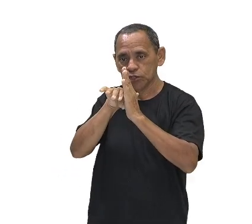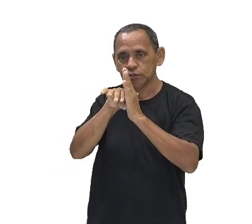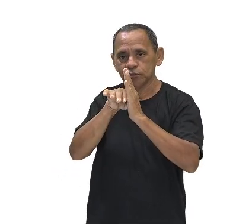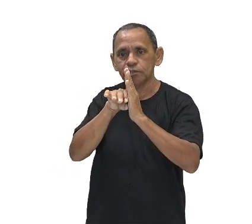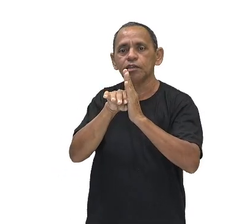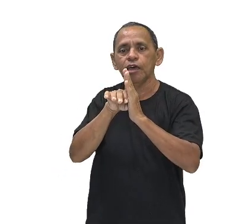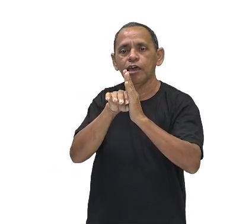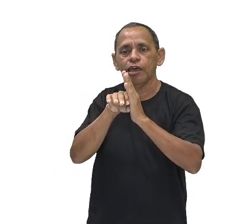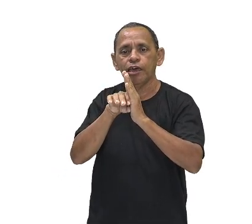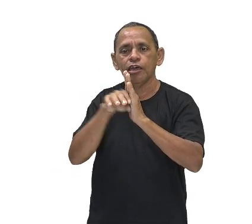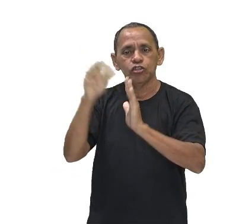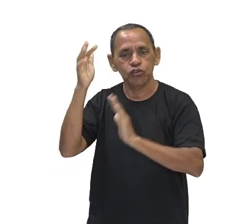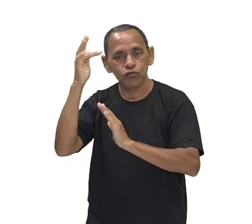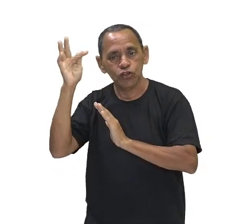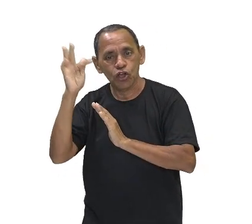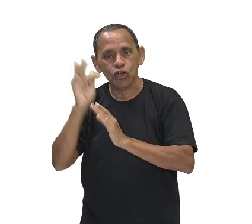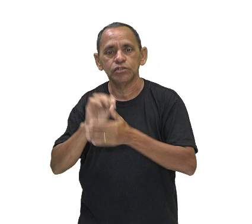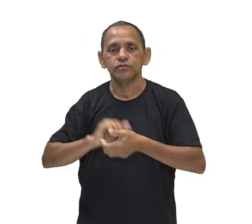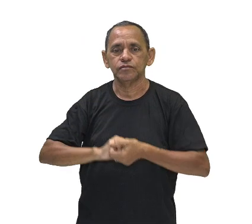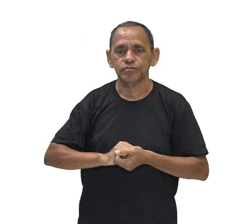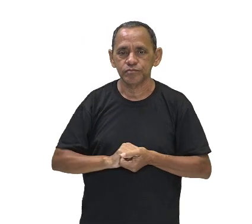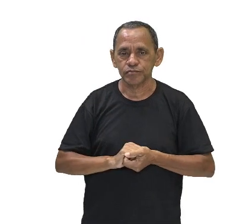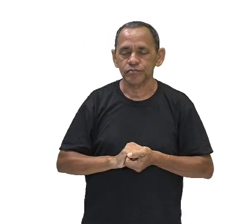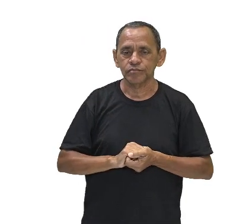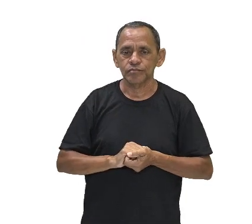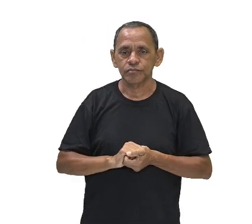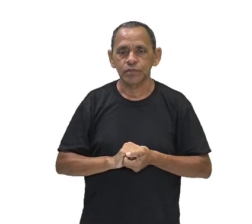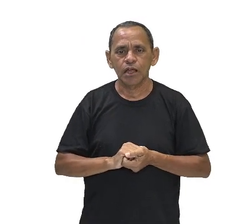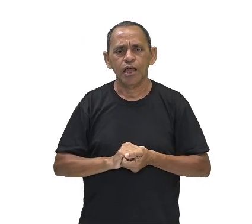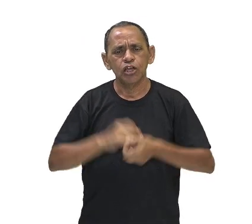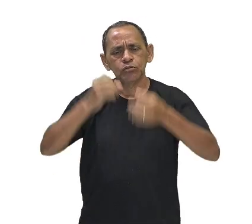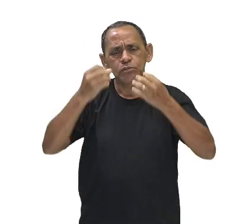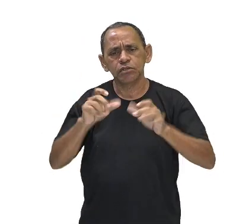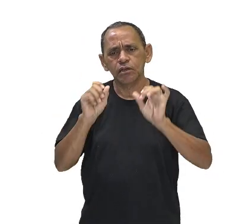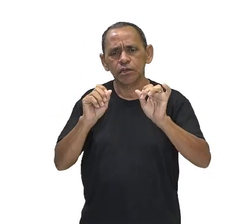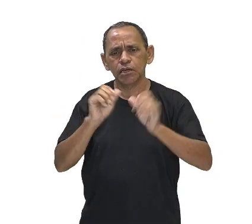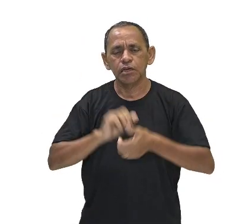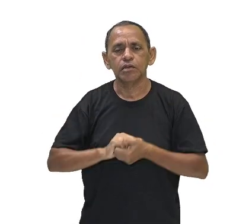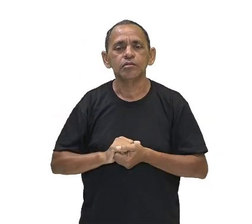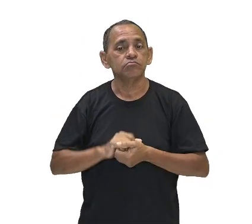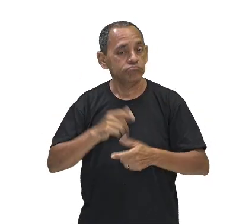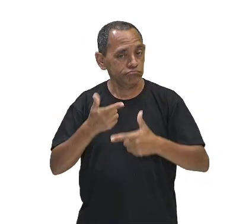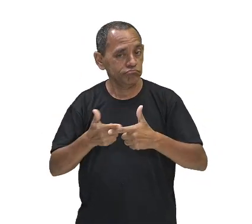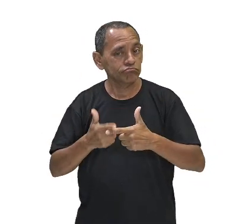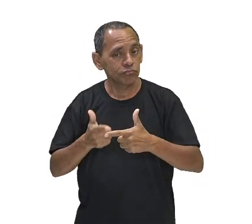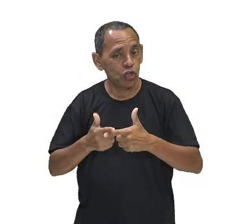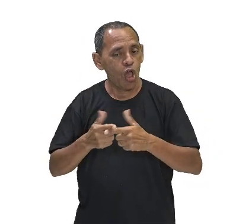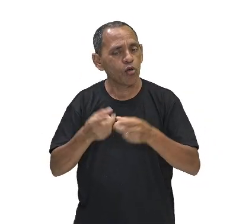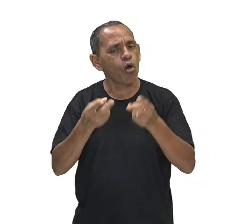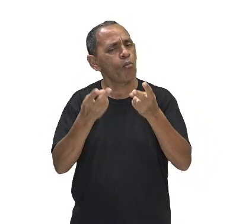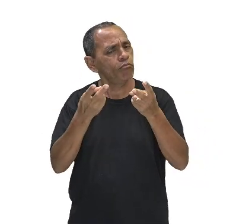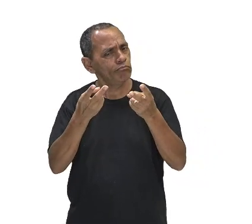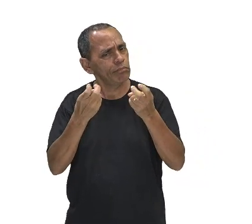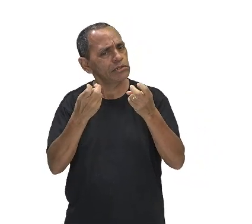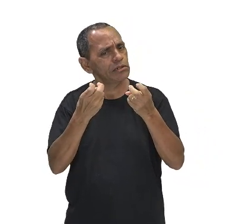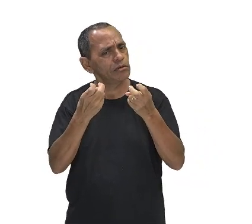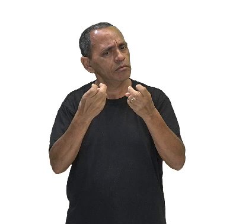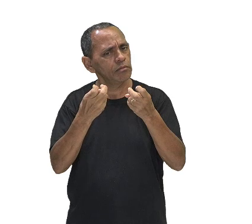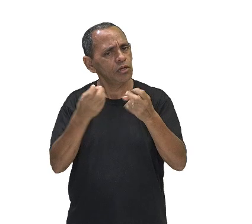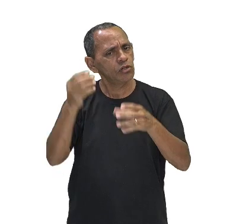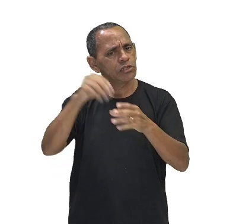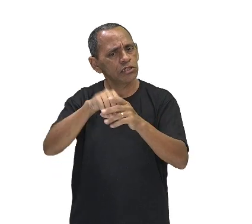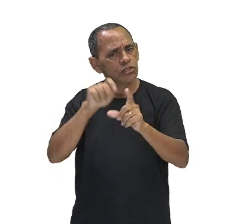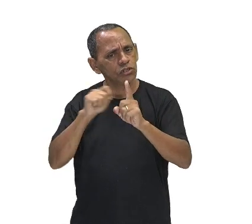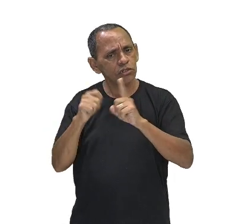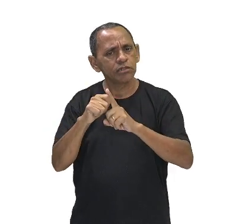a anotação. A anomia social. Ele diz que anomia são os problemas que ele observou, considerou como